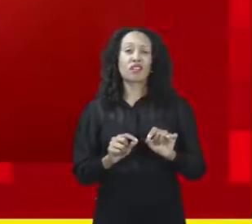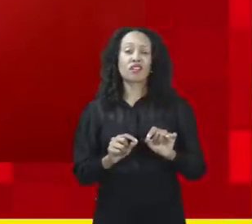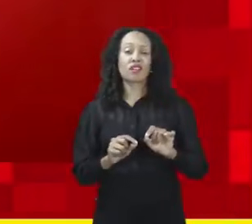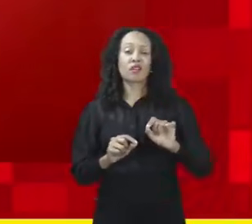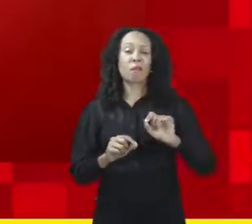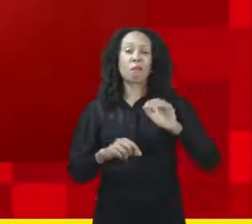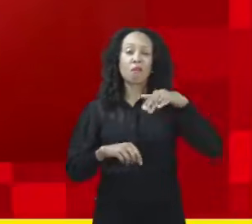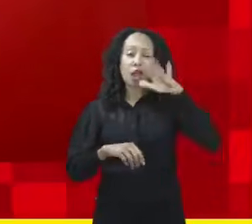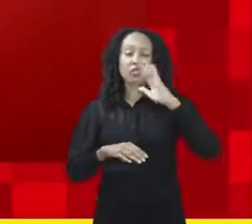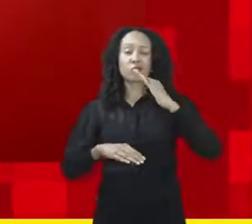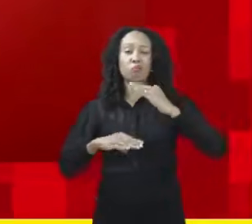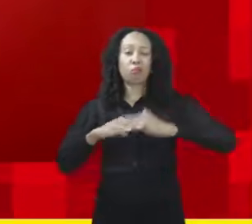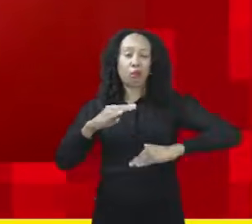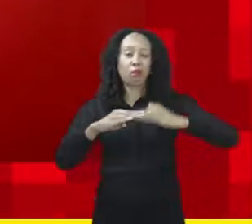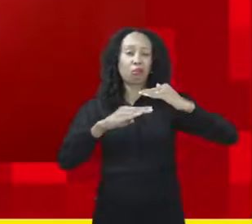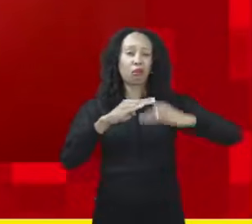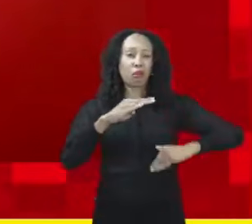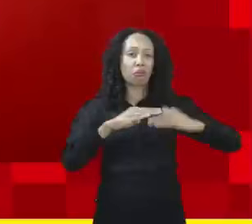vive